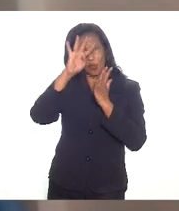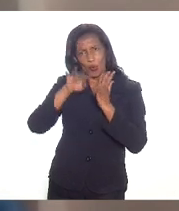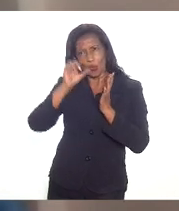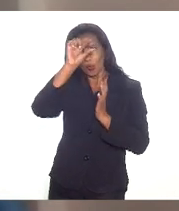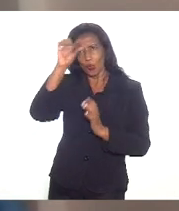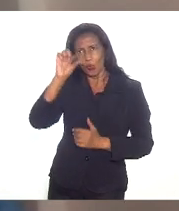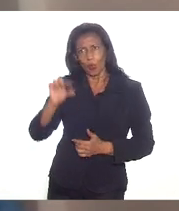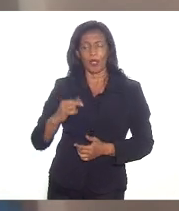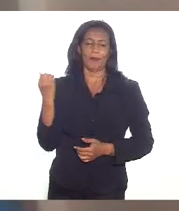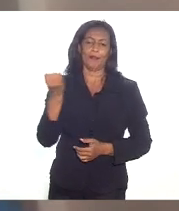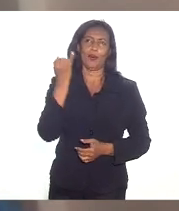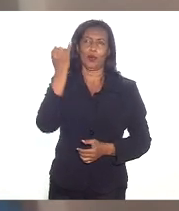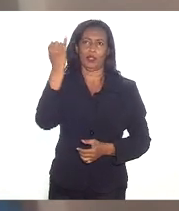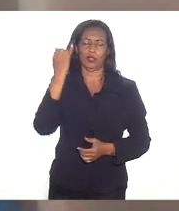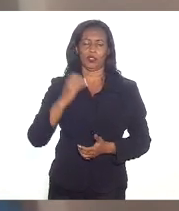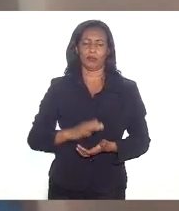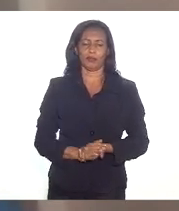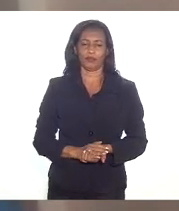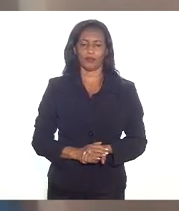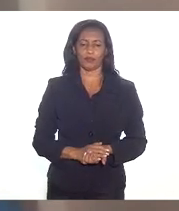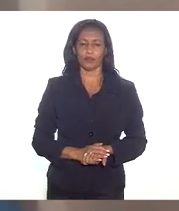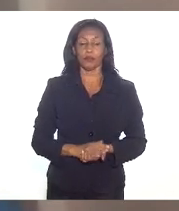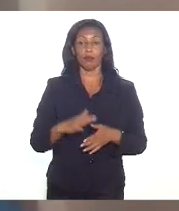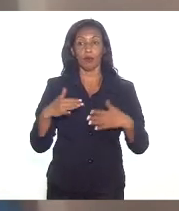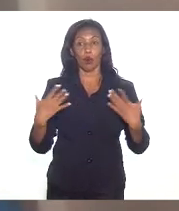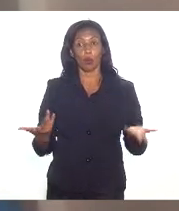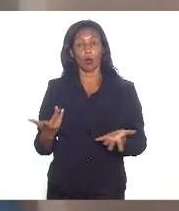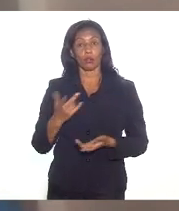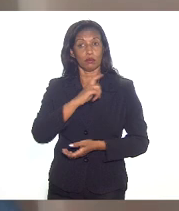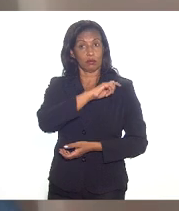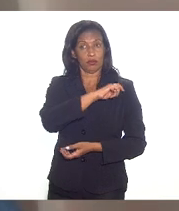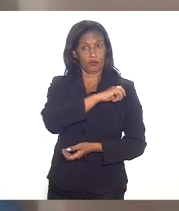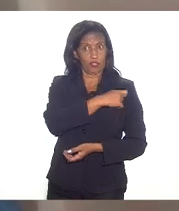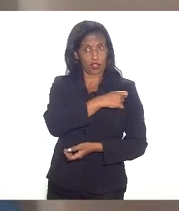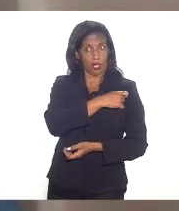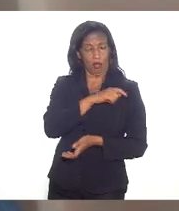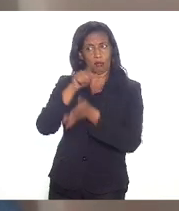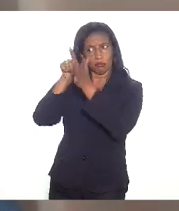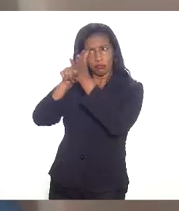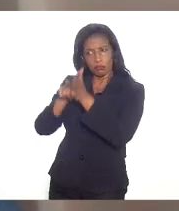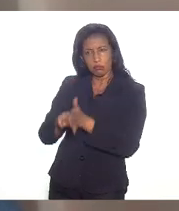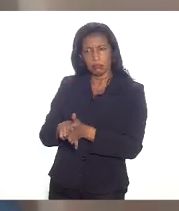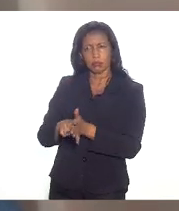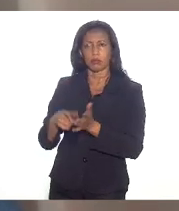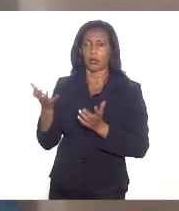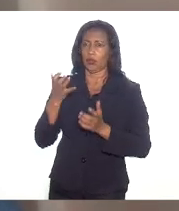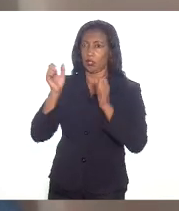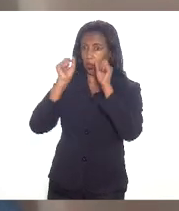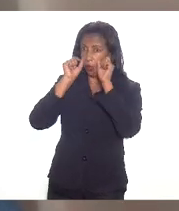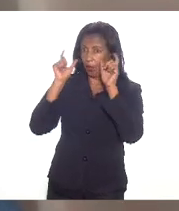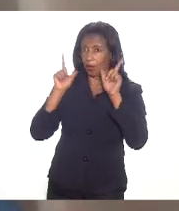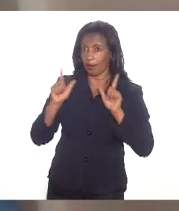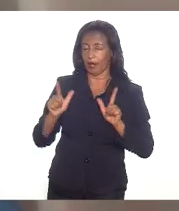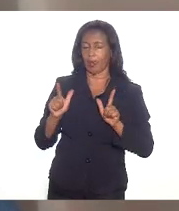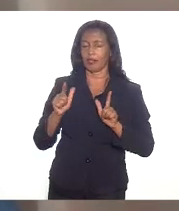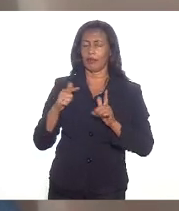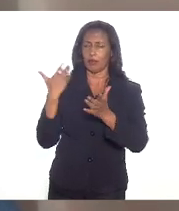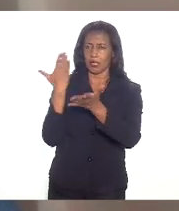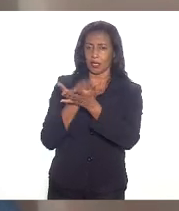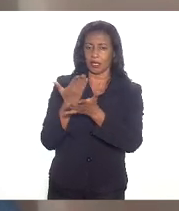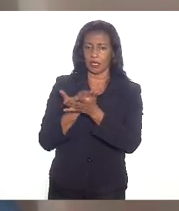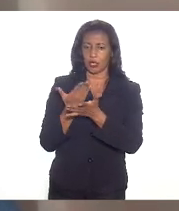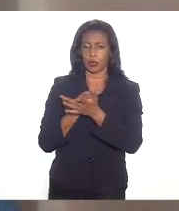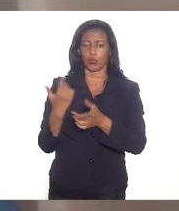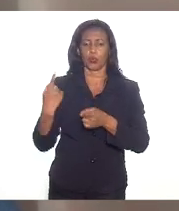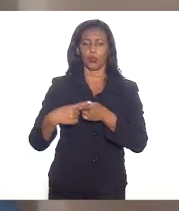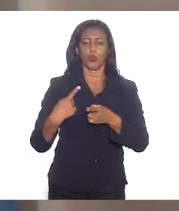educação. O da gestão fiscal, eu gostaria de deixar esse alerta, né? Tendo essa oportunidade desse debate público também,